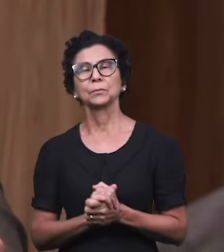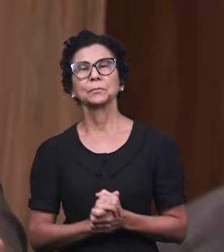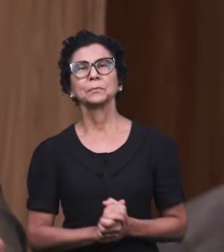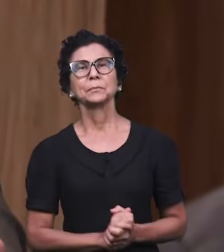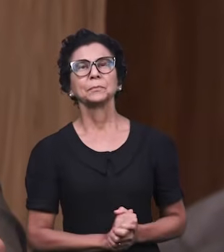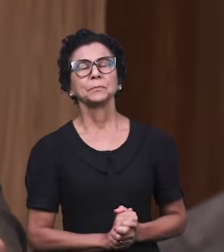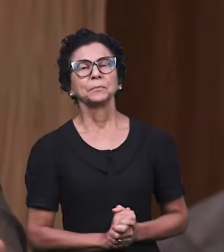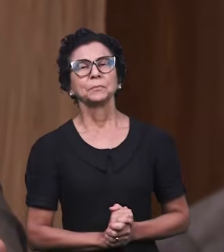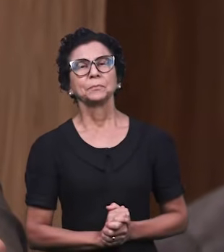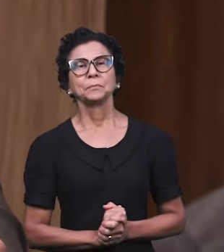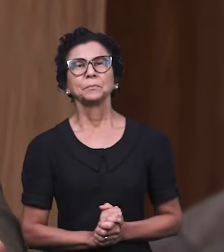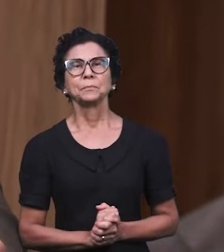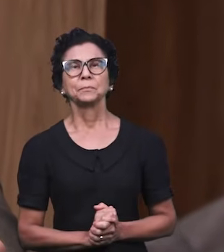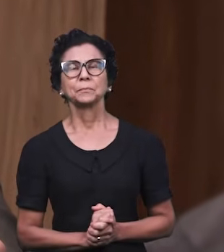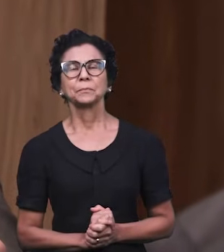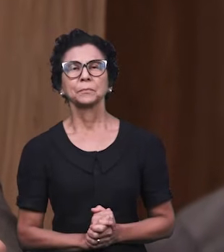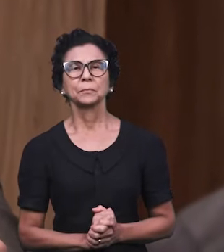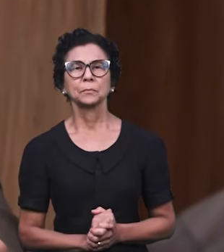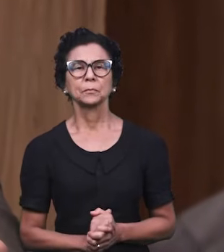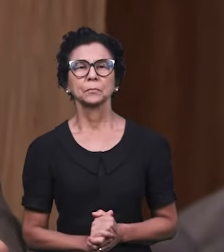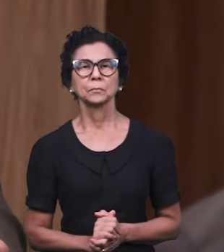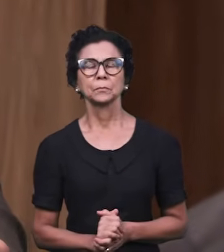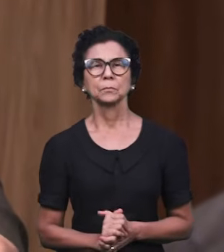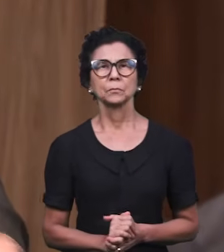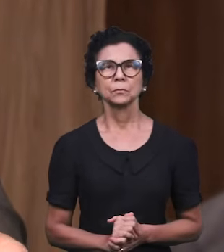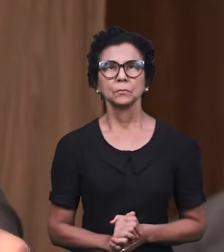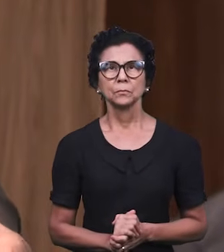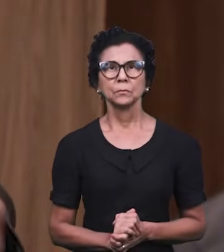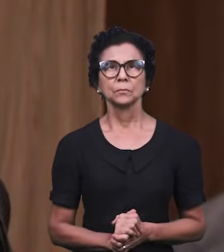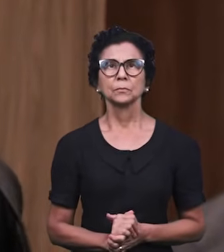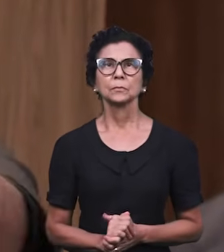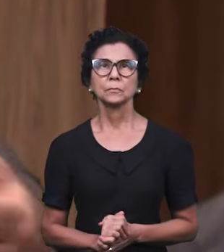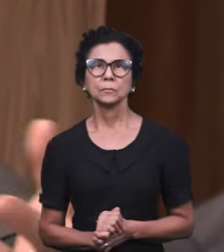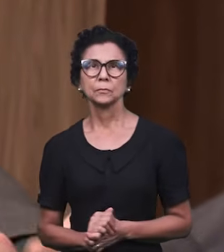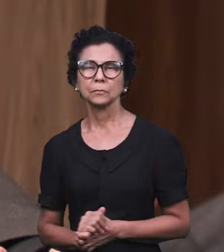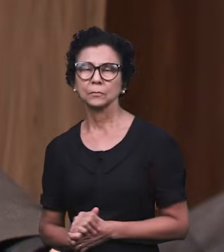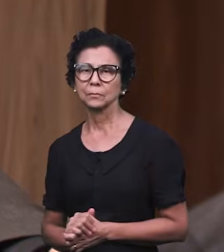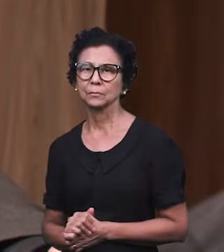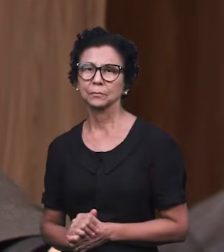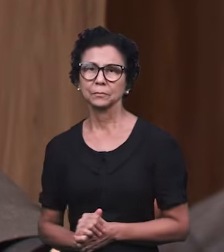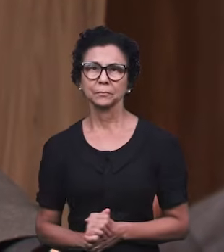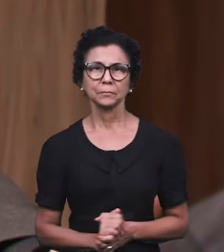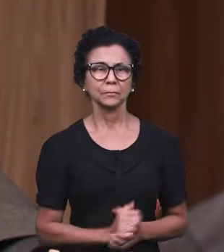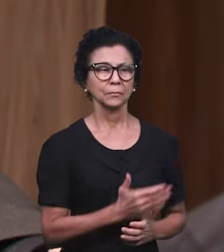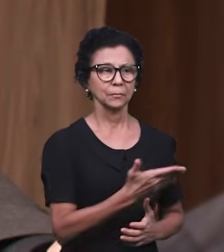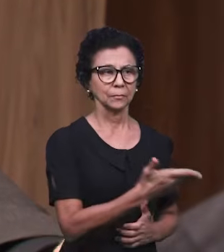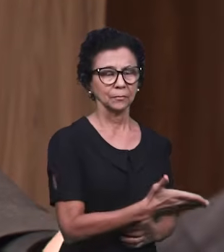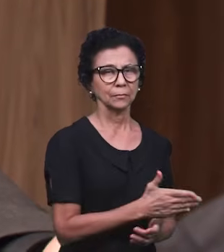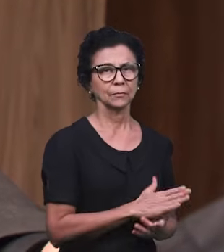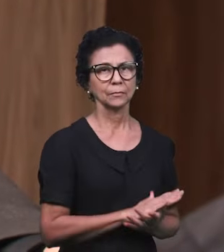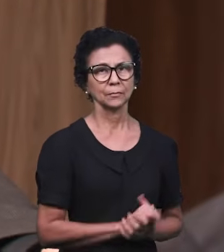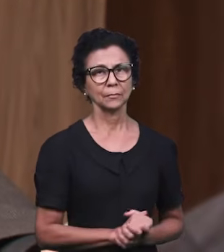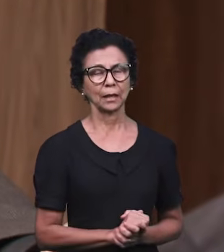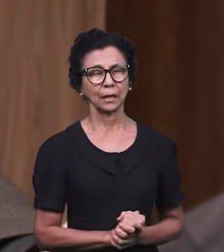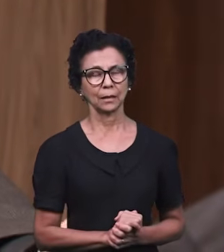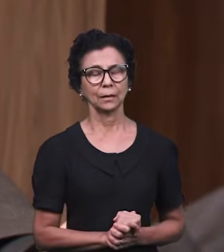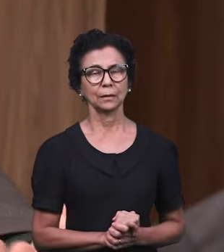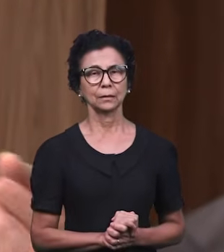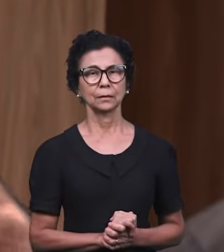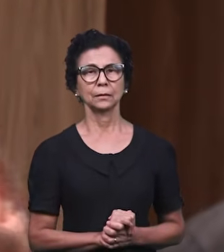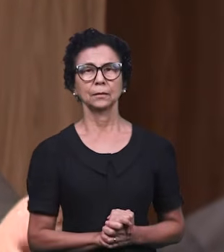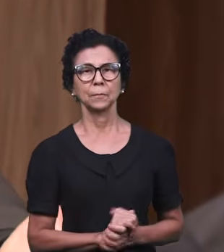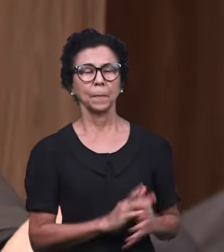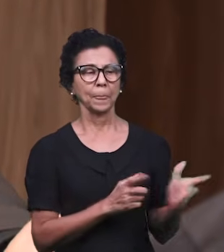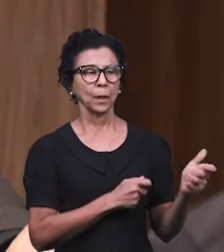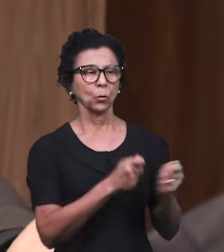para a honra e glória do Senhor. No cristianismo, o barro governa o oleiro. E